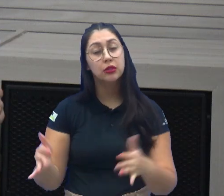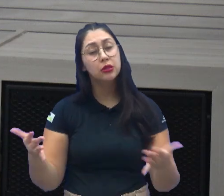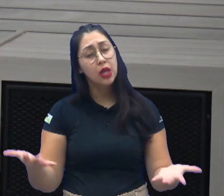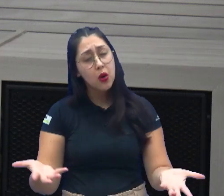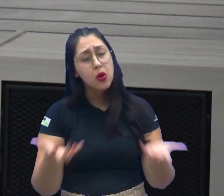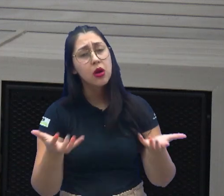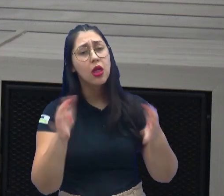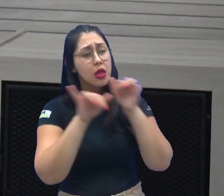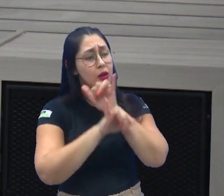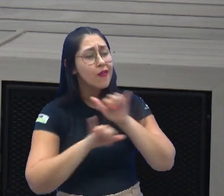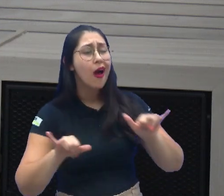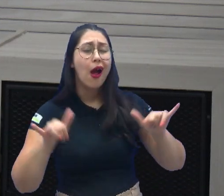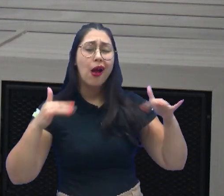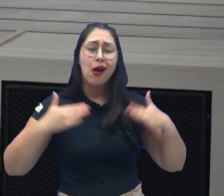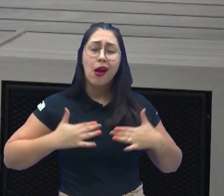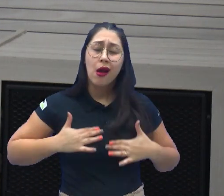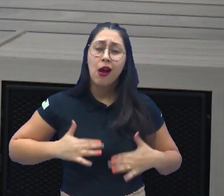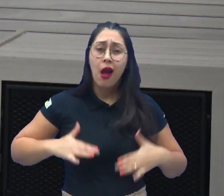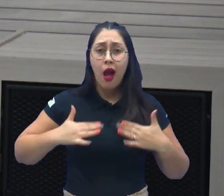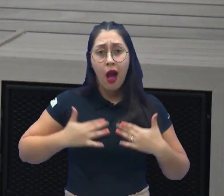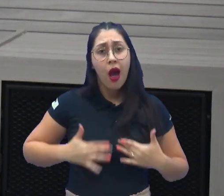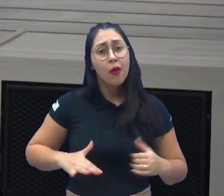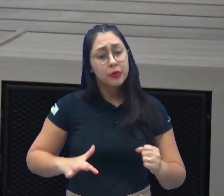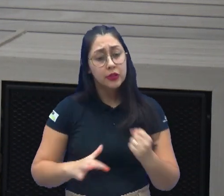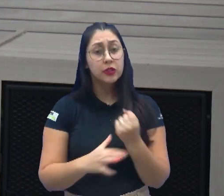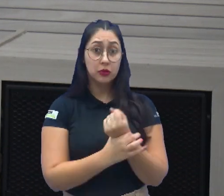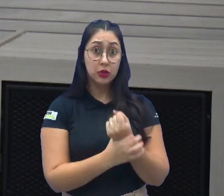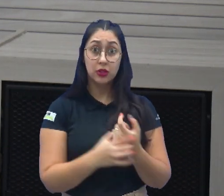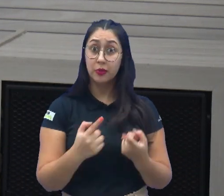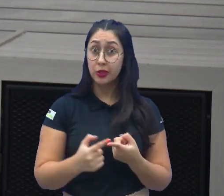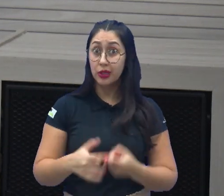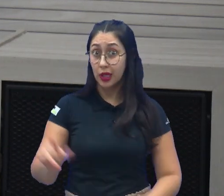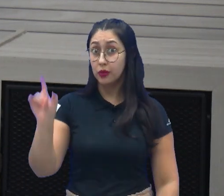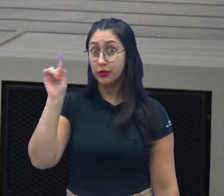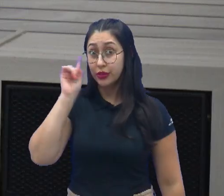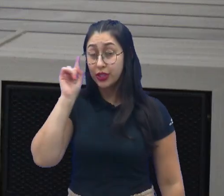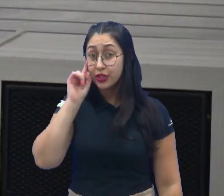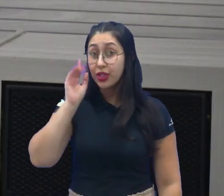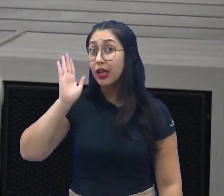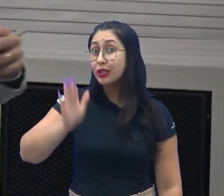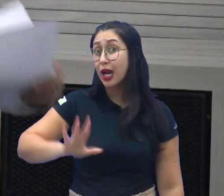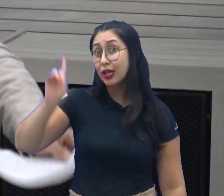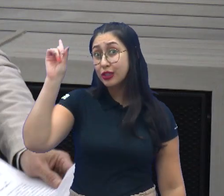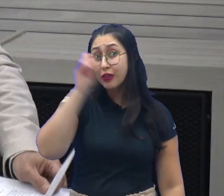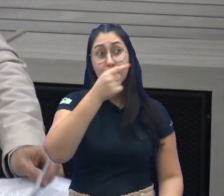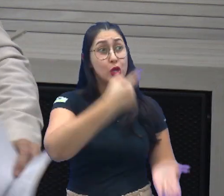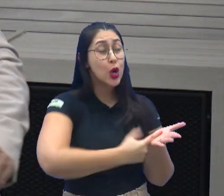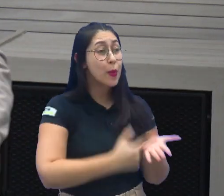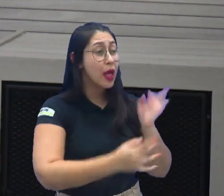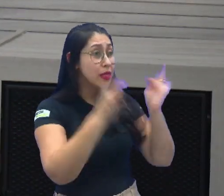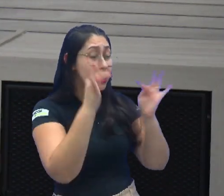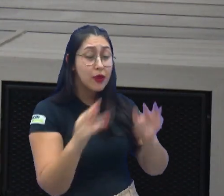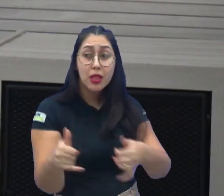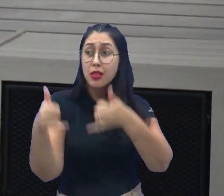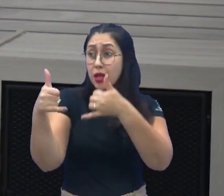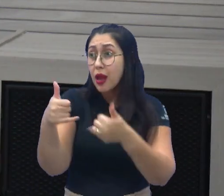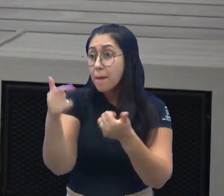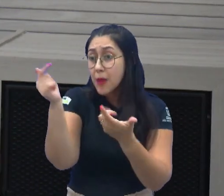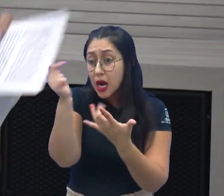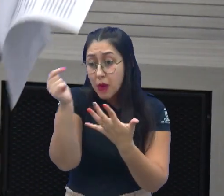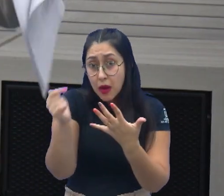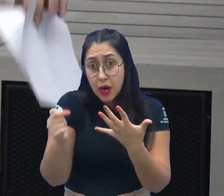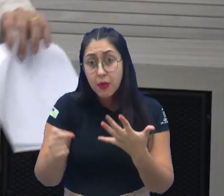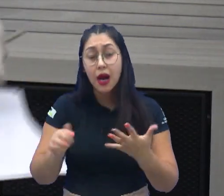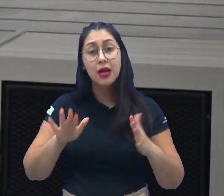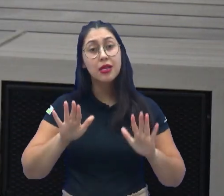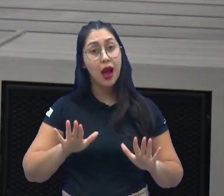uma tranquilidade a essas famílias, que no dia a dia já não é fácil, Tem que marcar terapia, tem que ligar, e ali, em cima disso,